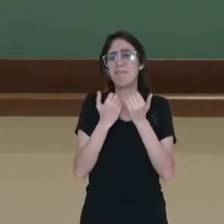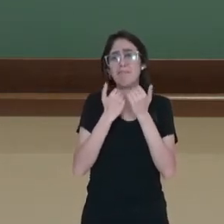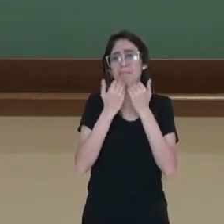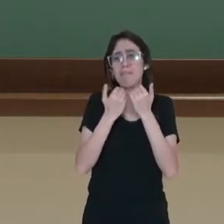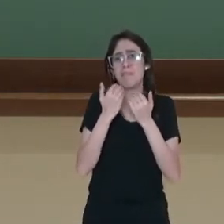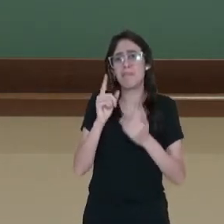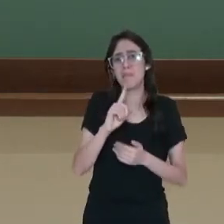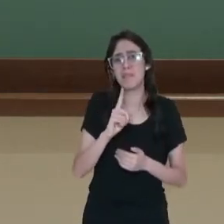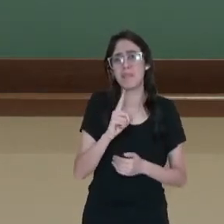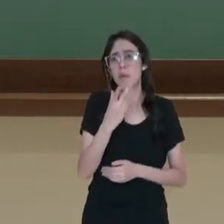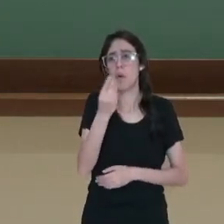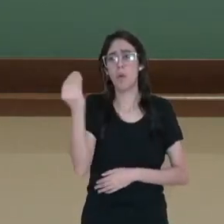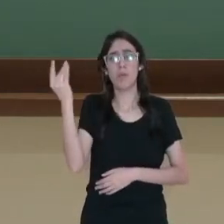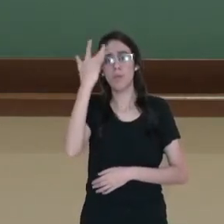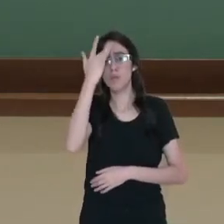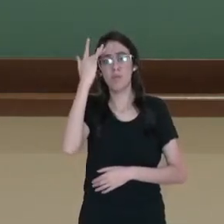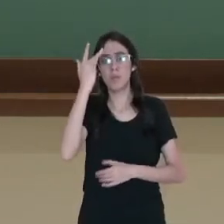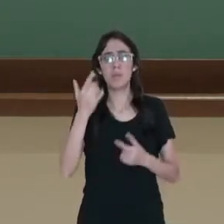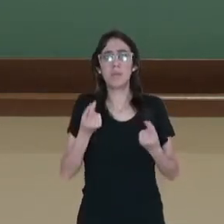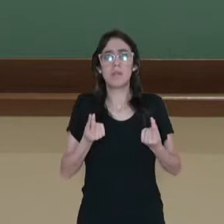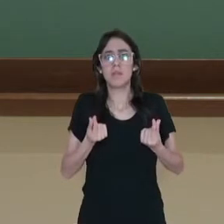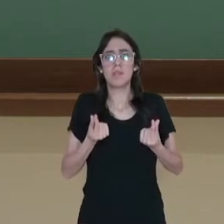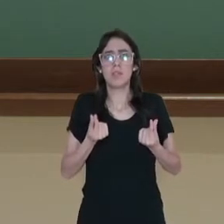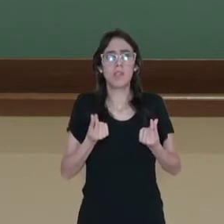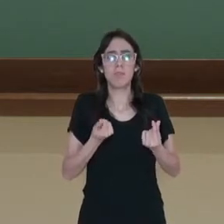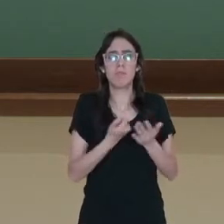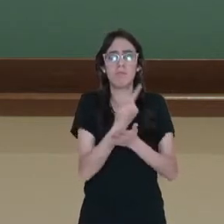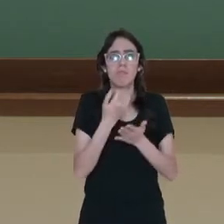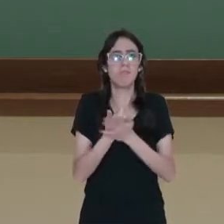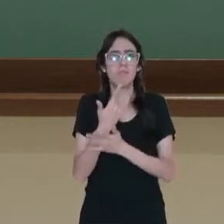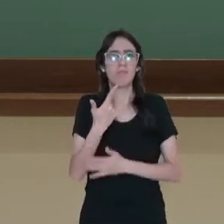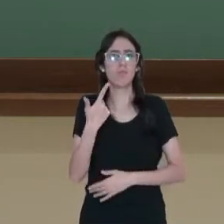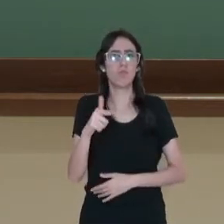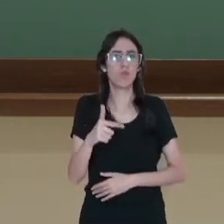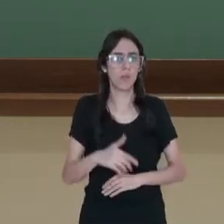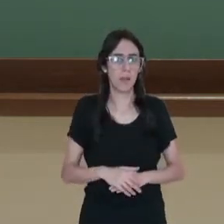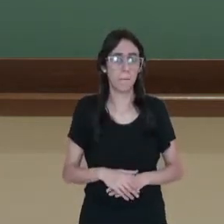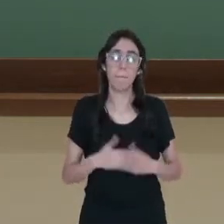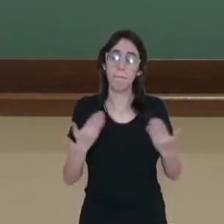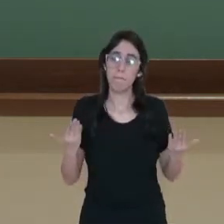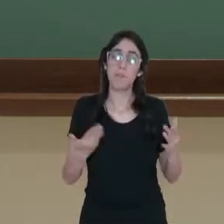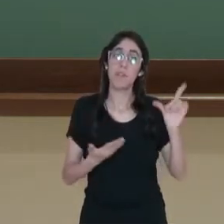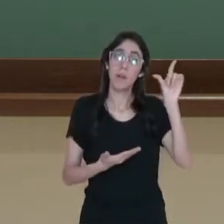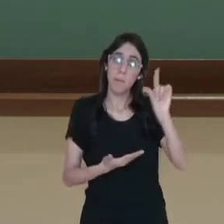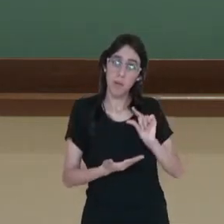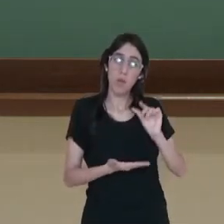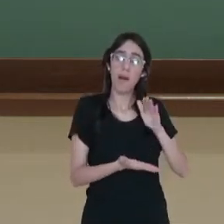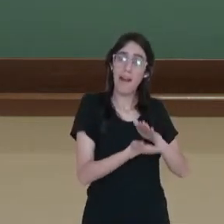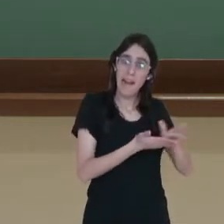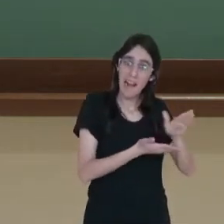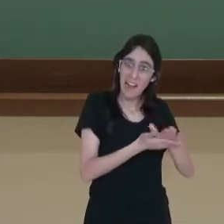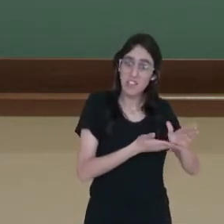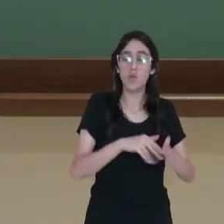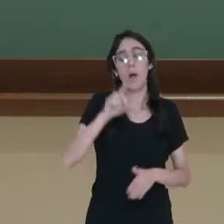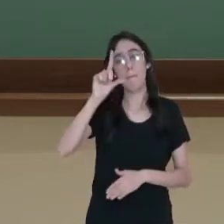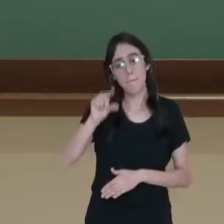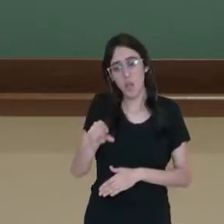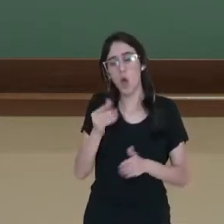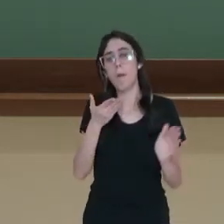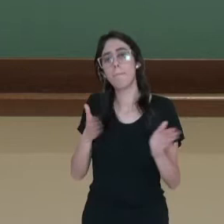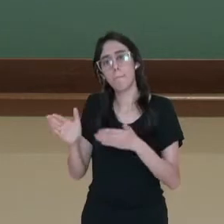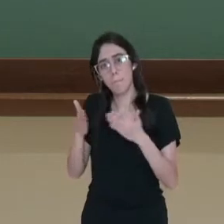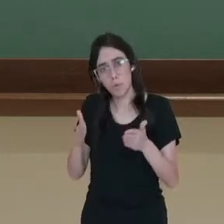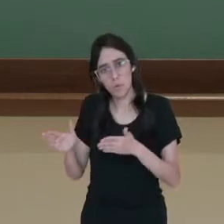acesso a fontes de recurso, a recursos financeiros. Portanto, menor gasto, menor produção, levou a